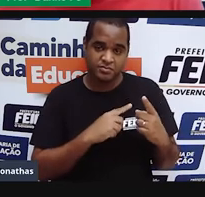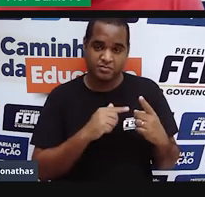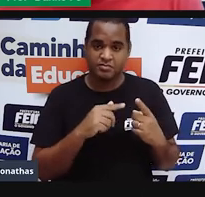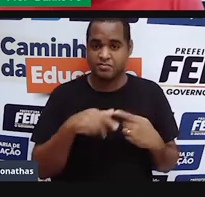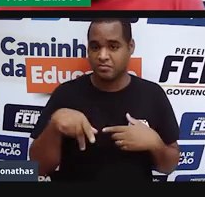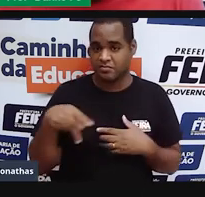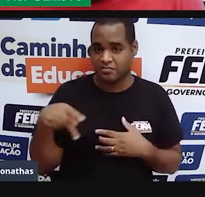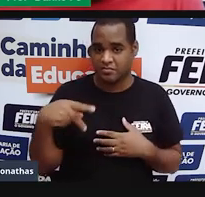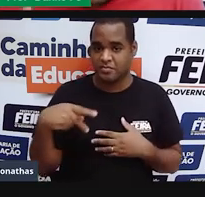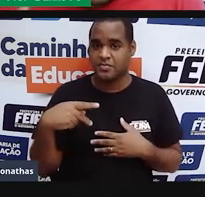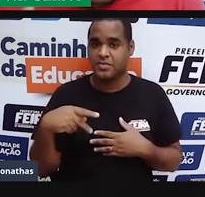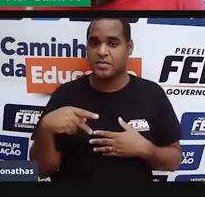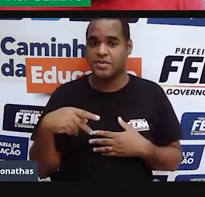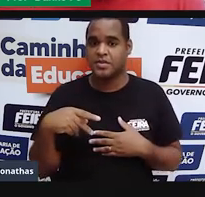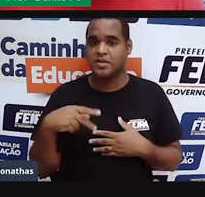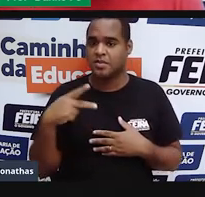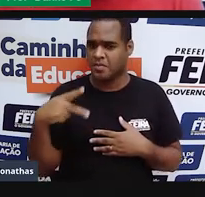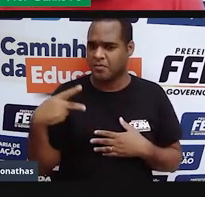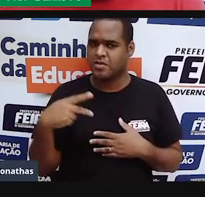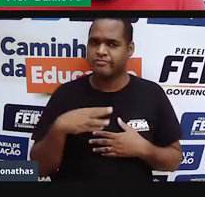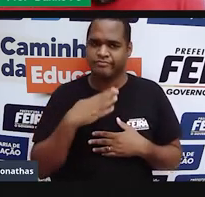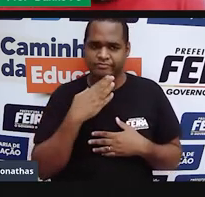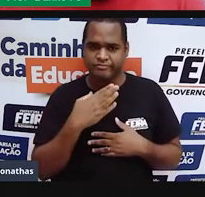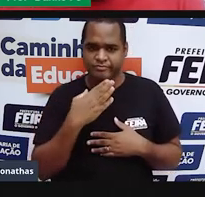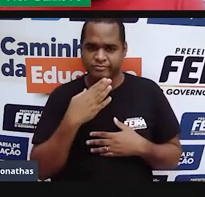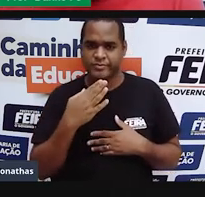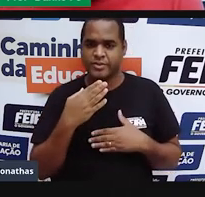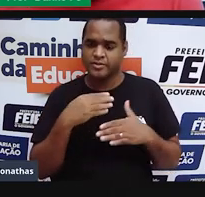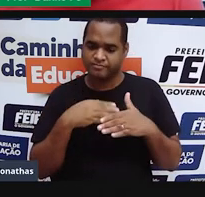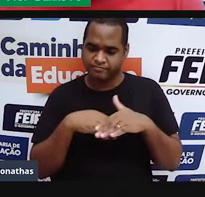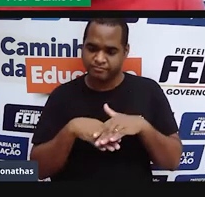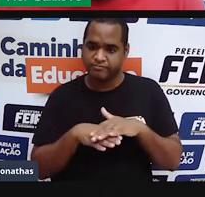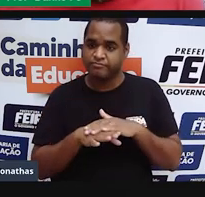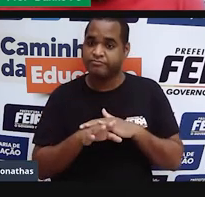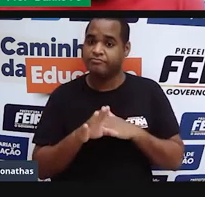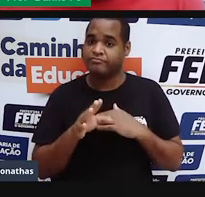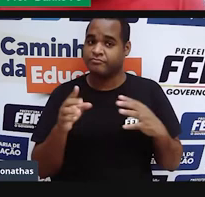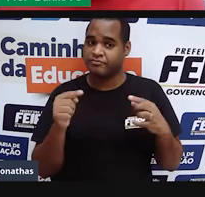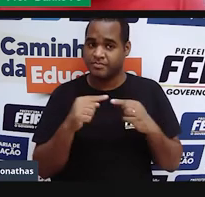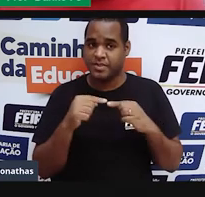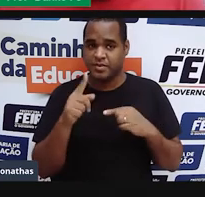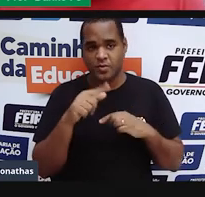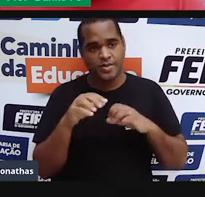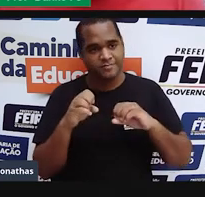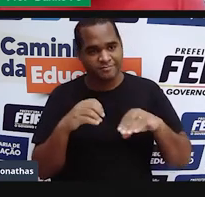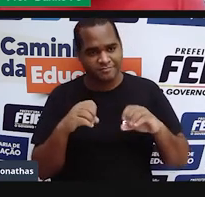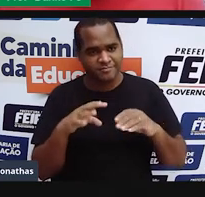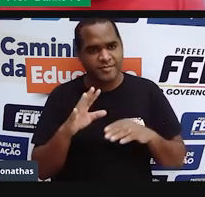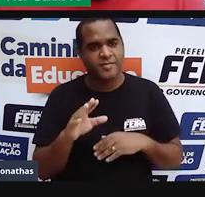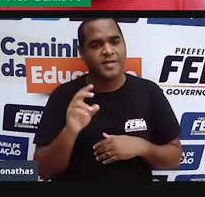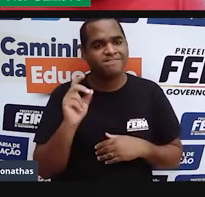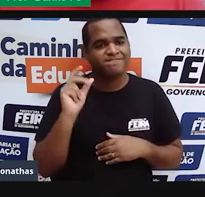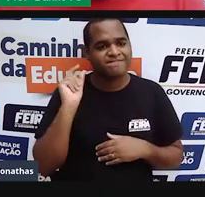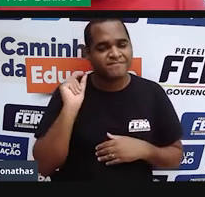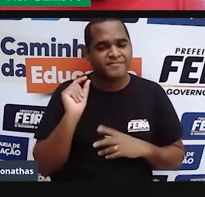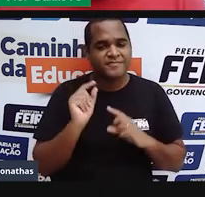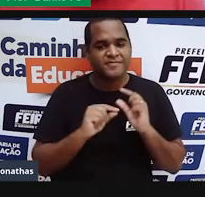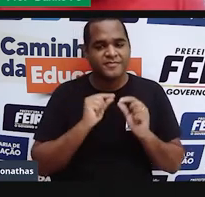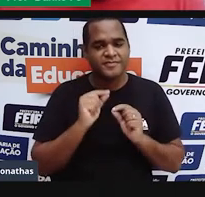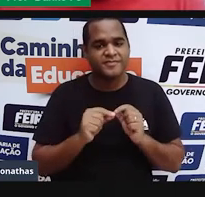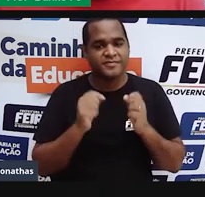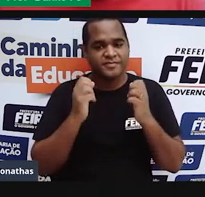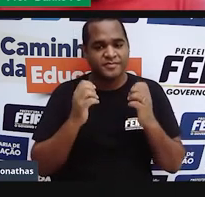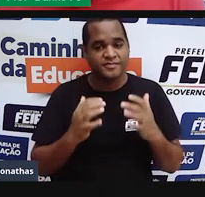mais enfraquecido. A gente vai entender um pouco desse enfraquecimento ainda nessa aula. Mas, naquela época, o